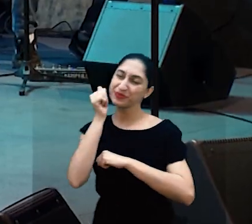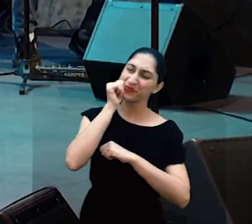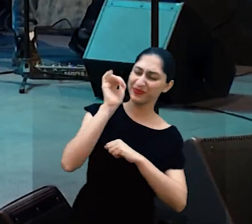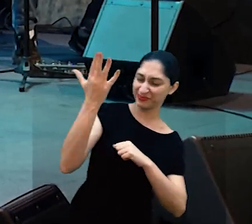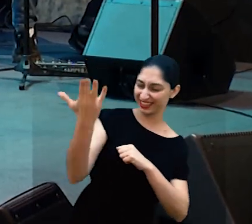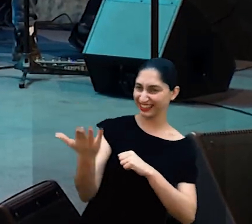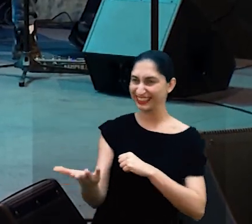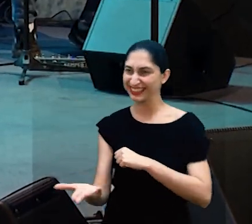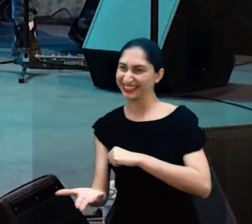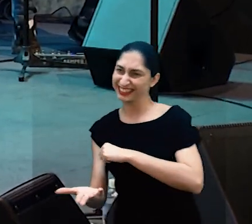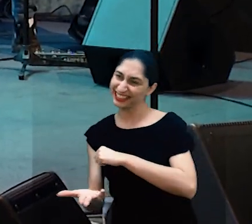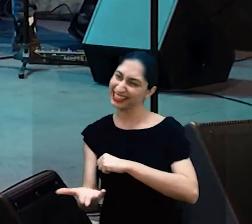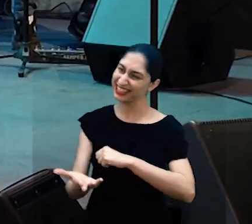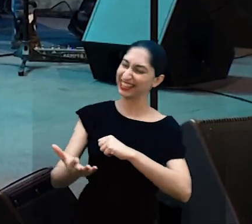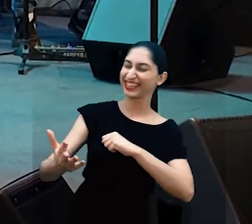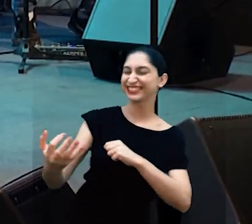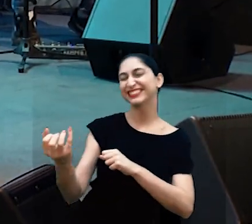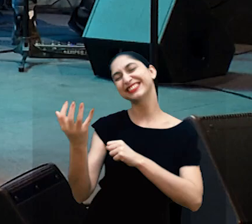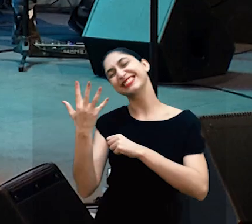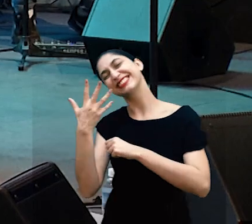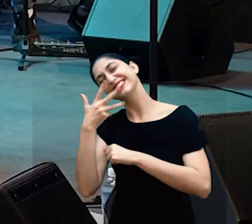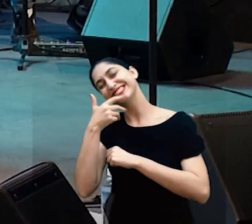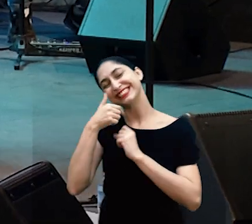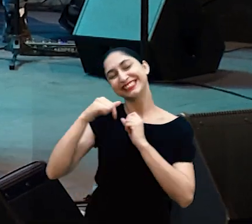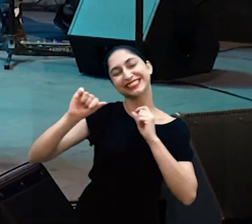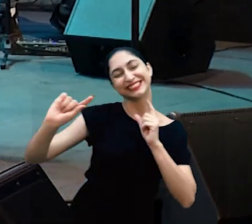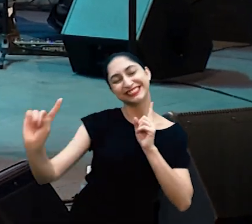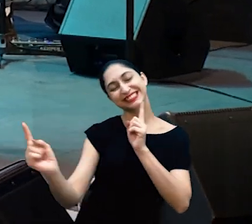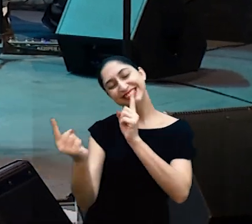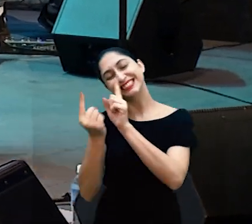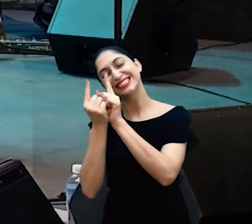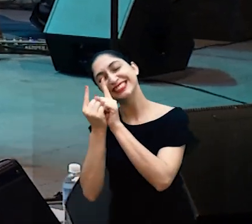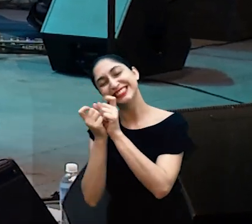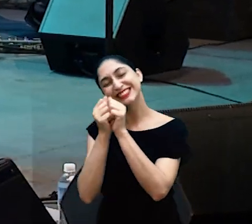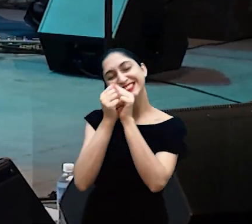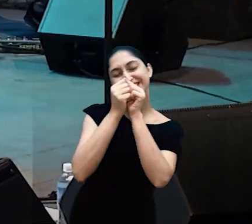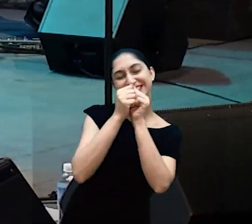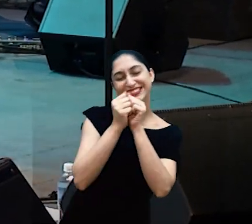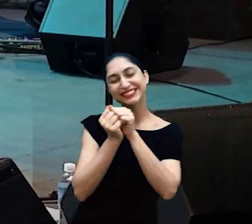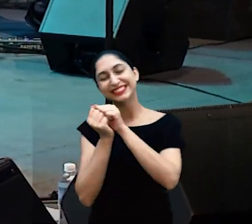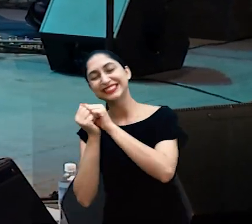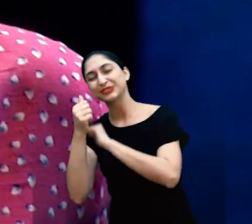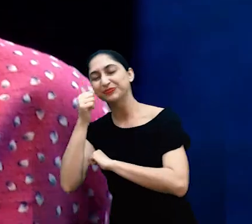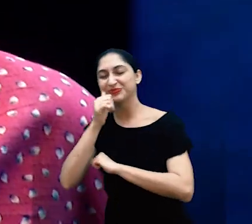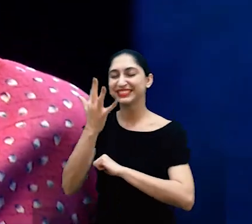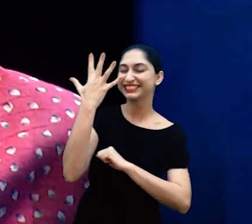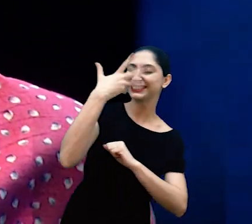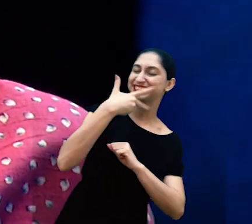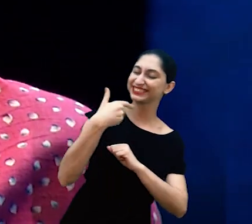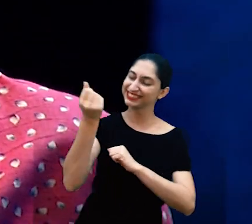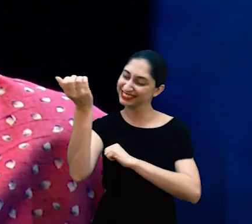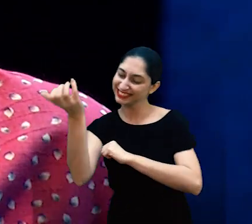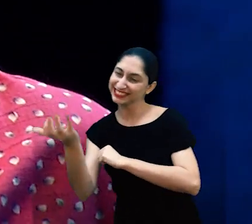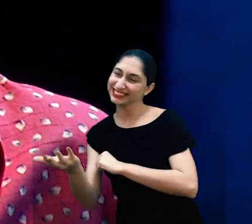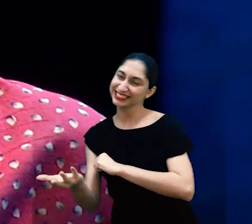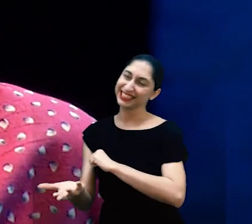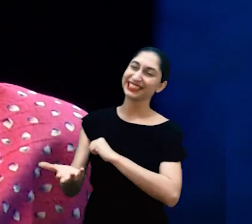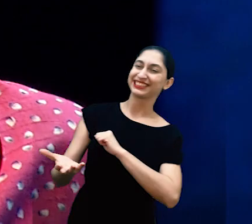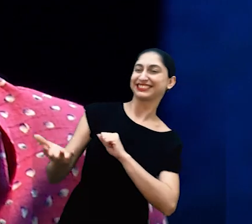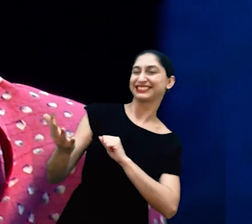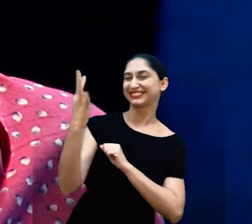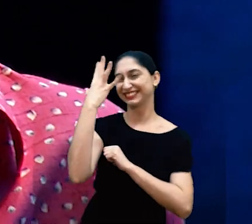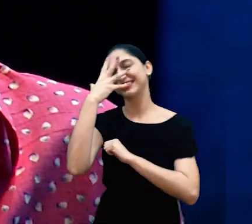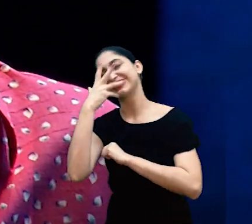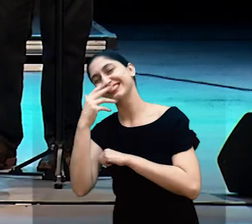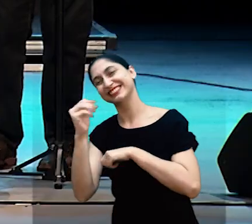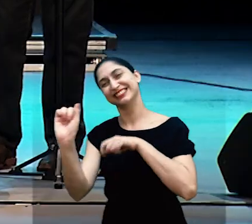bela, linda, bela, bela menina. Como é bonito teu nome junto no meu. Oi, bela, linda, bela, bela